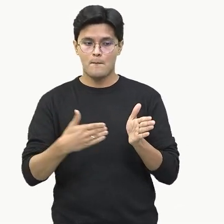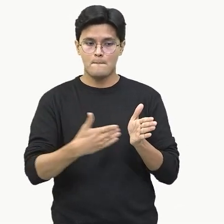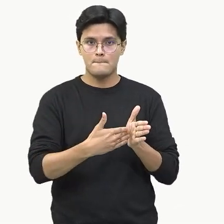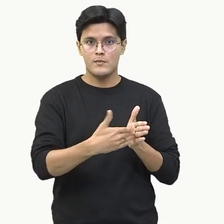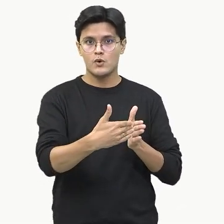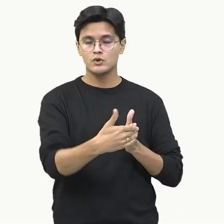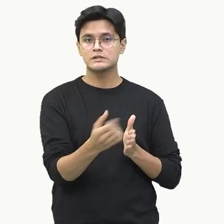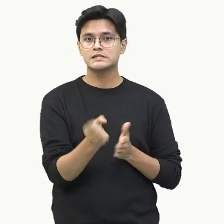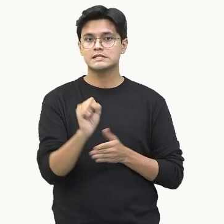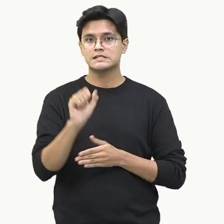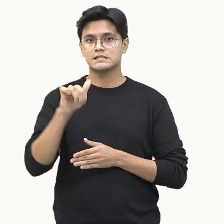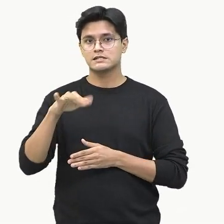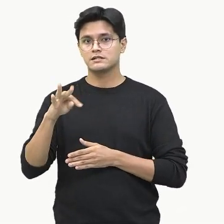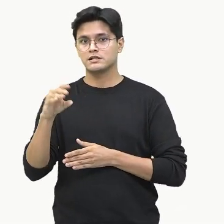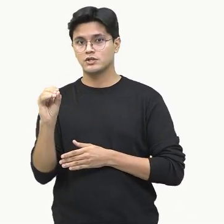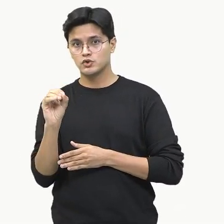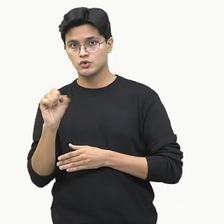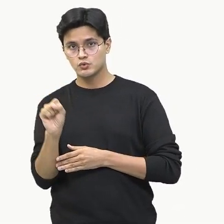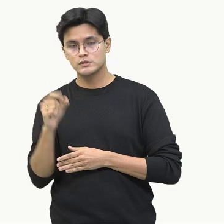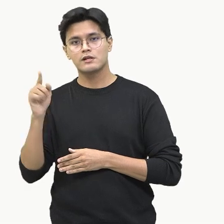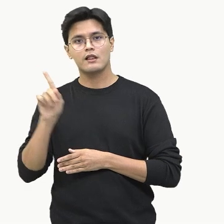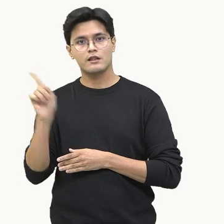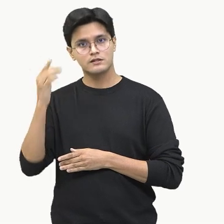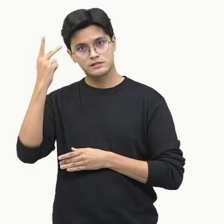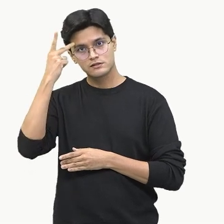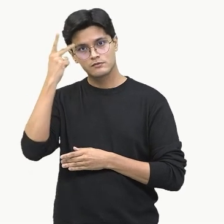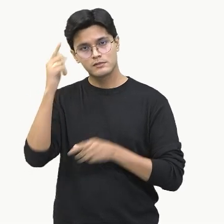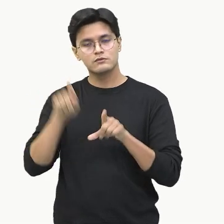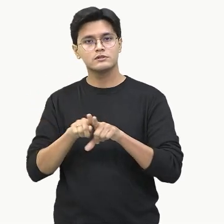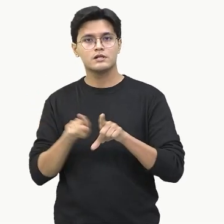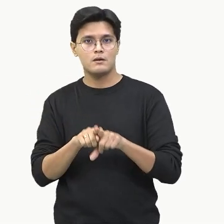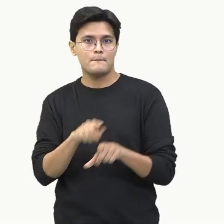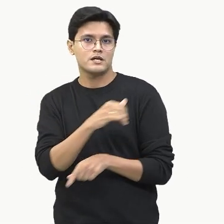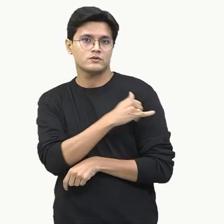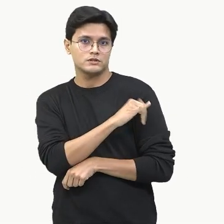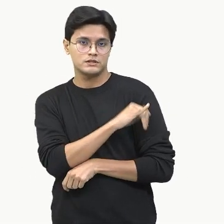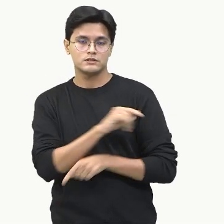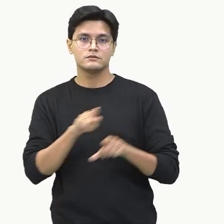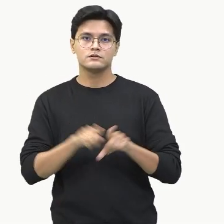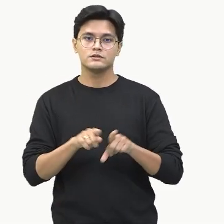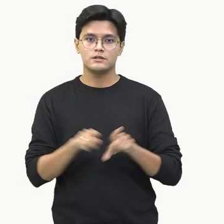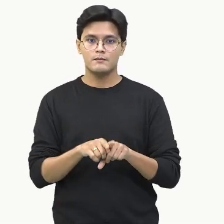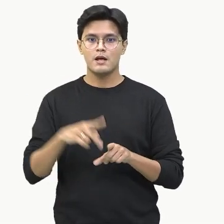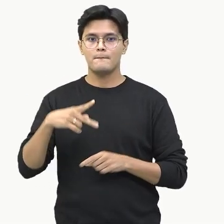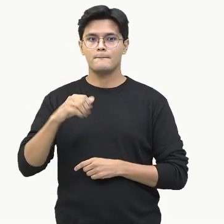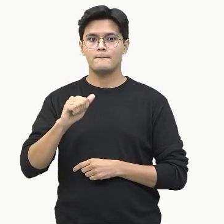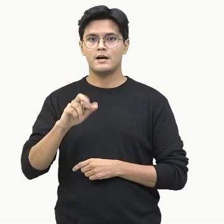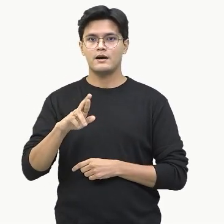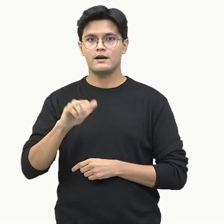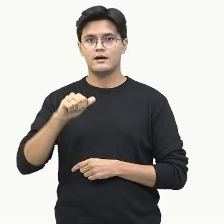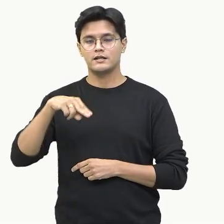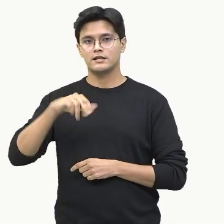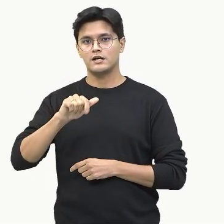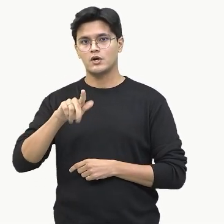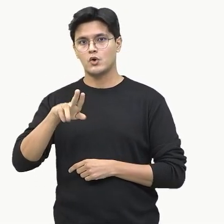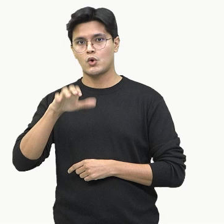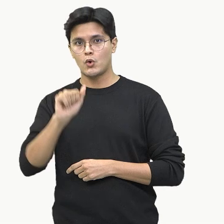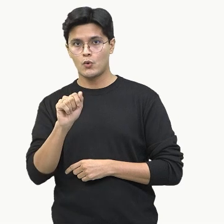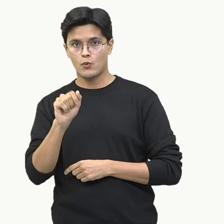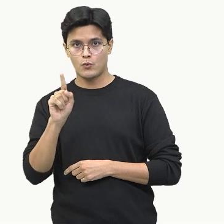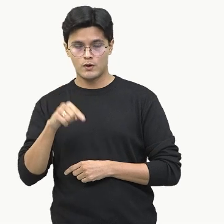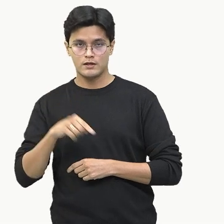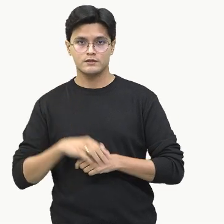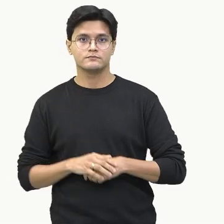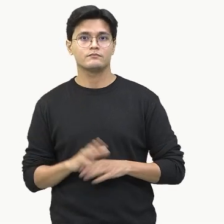Paulo Itaguaí no Rio de Janeiro e também o de Paranaguá no Paraná Então são alguns dos